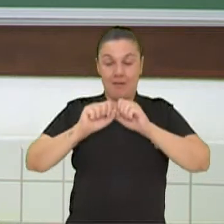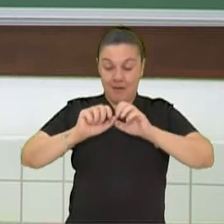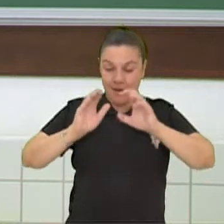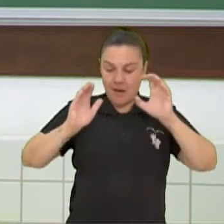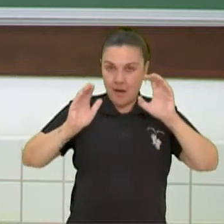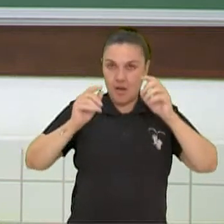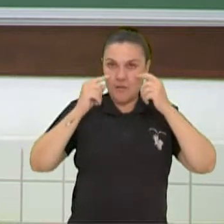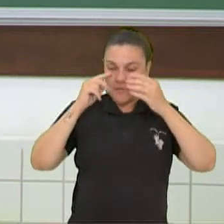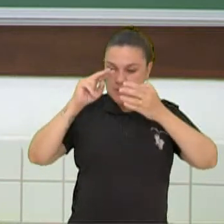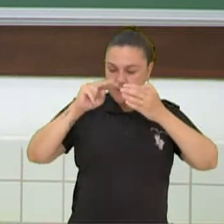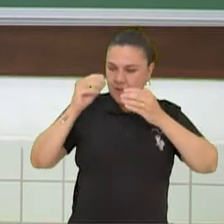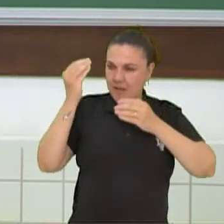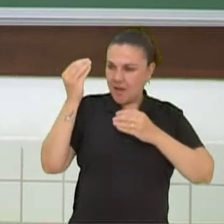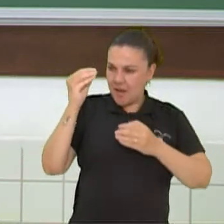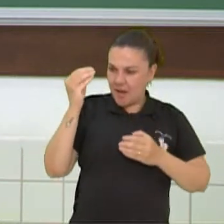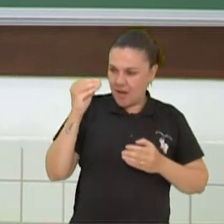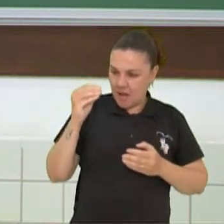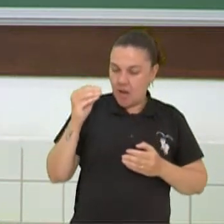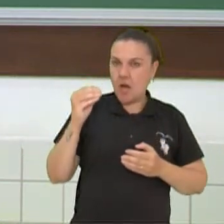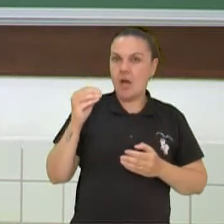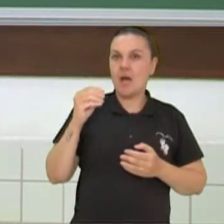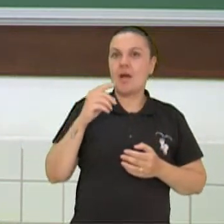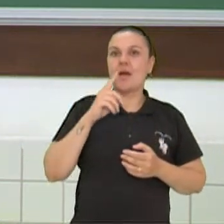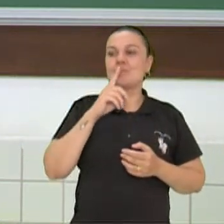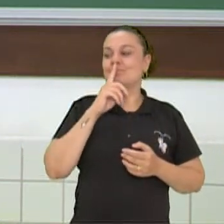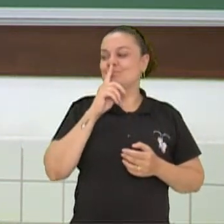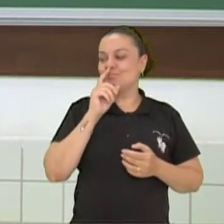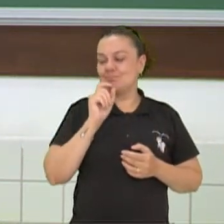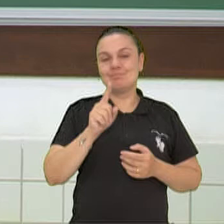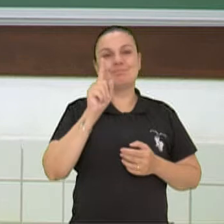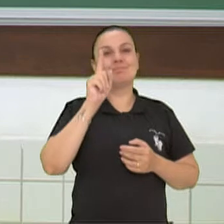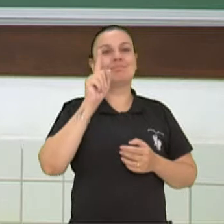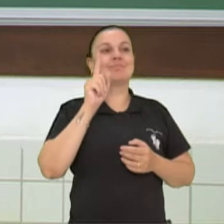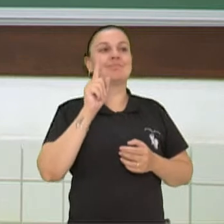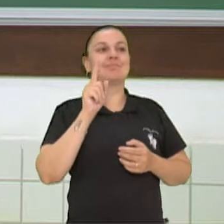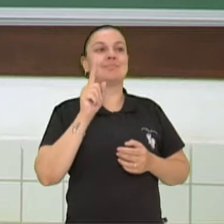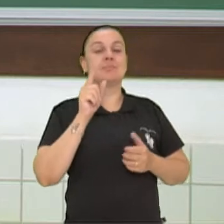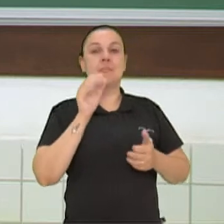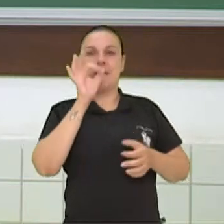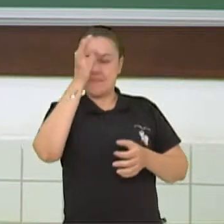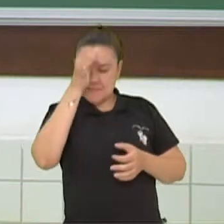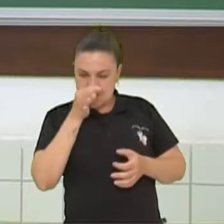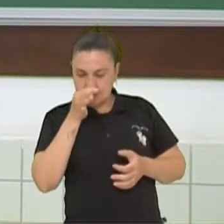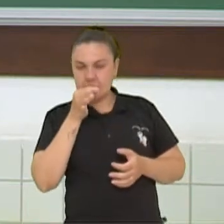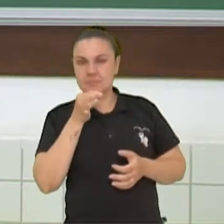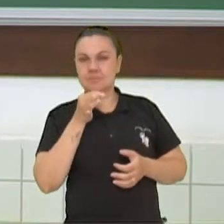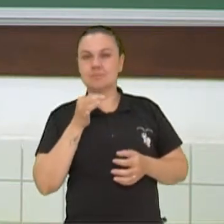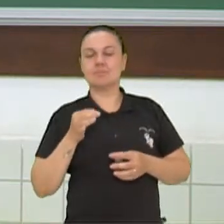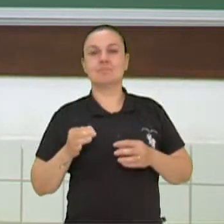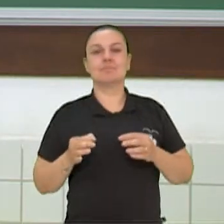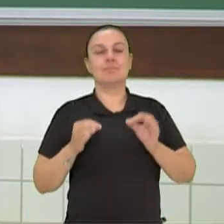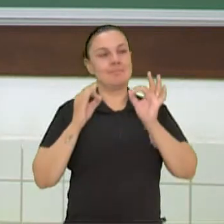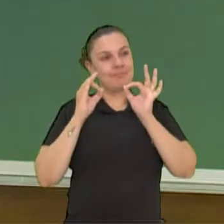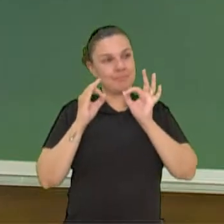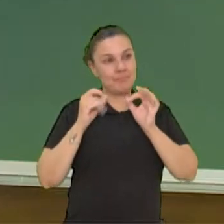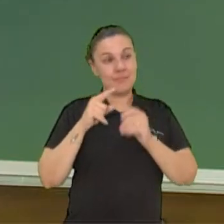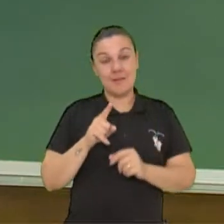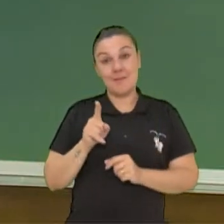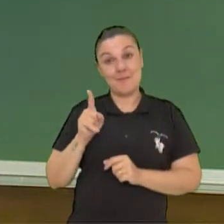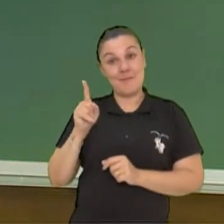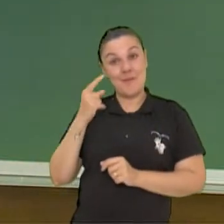Muito bem, turma. Conseguiram aí responder esse quiz? Falei que a questão era danadinha, né?